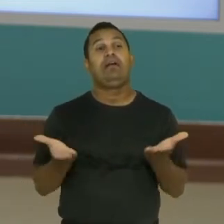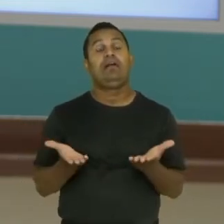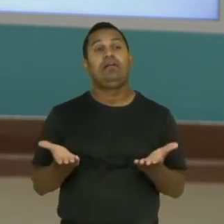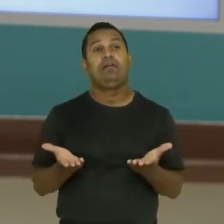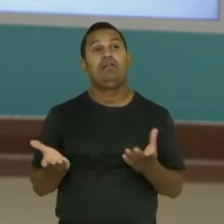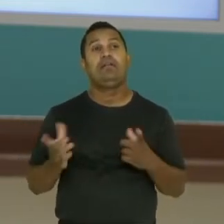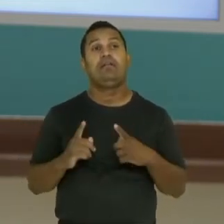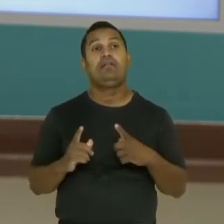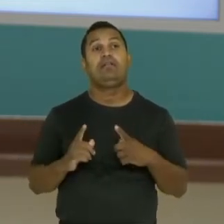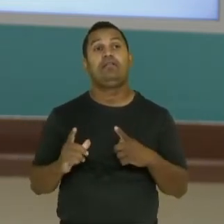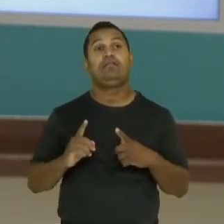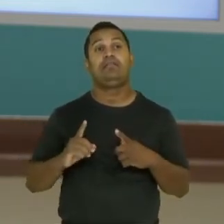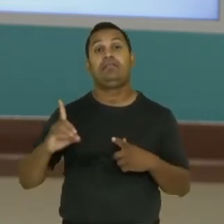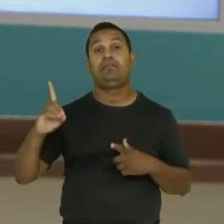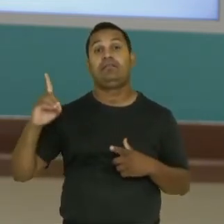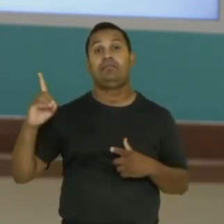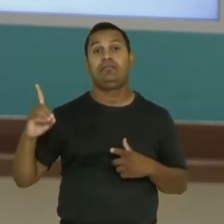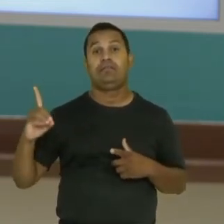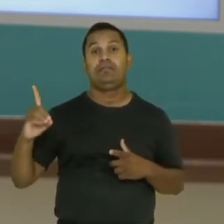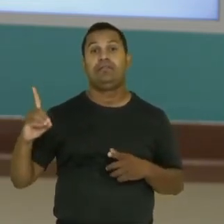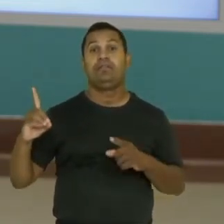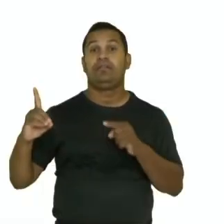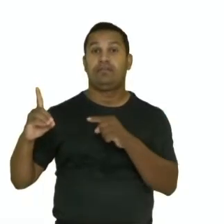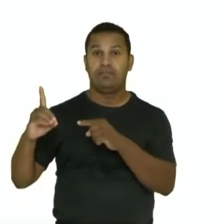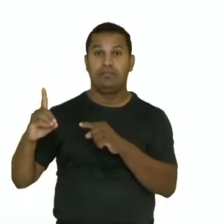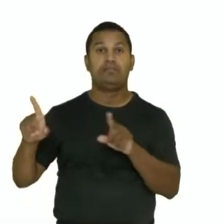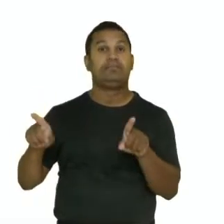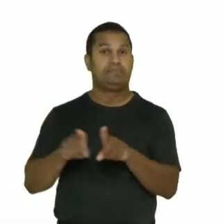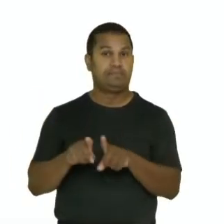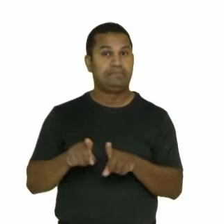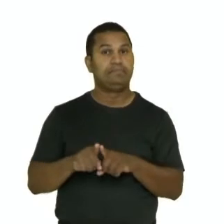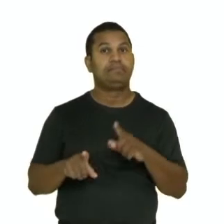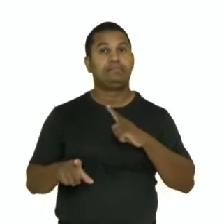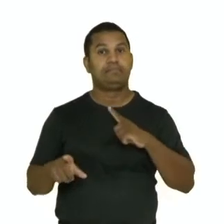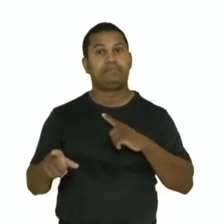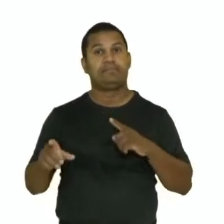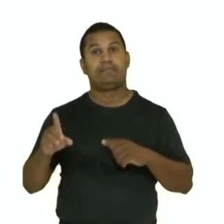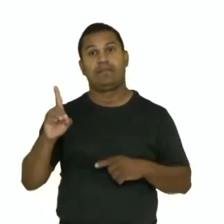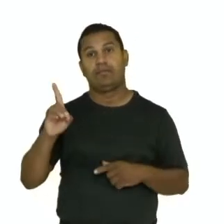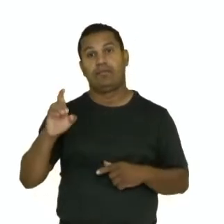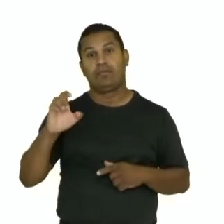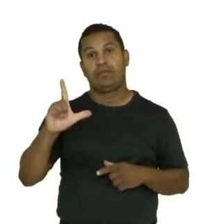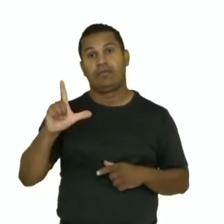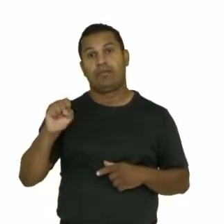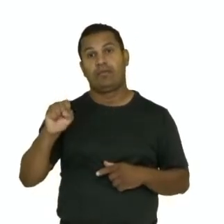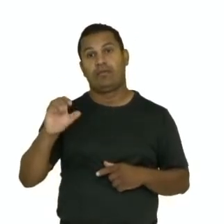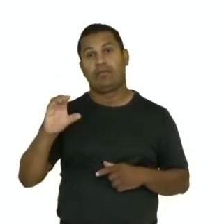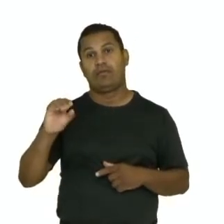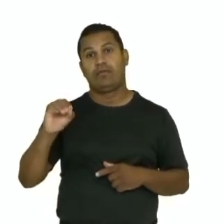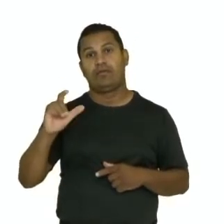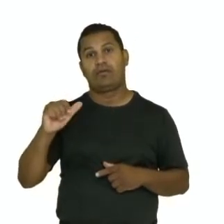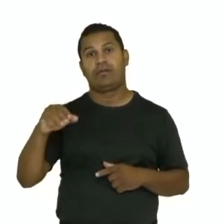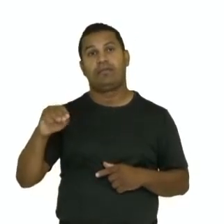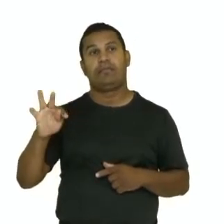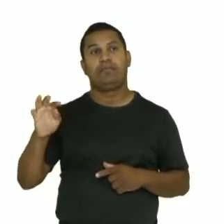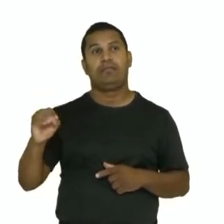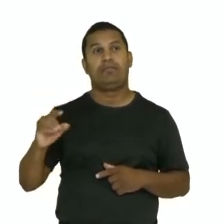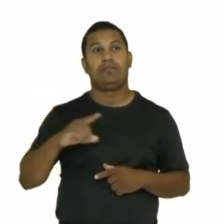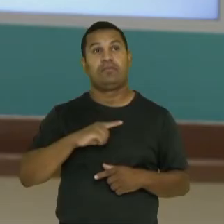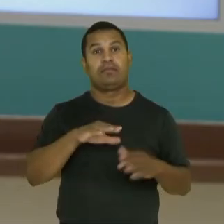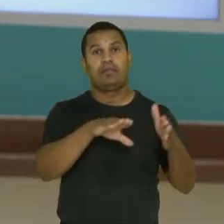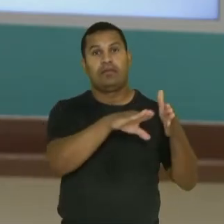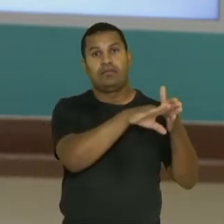do parâmetro d? Quem é o d? O d é o deslocamento horizontal aqui do meu gráfico. Ó.